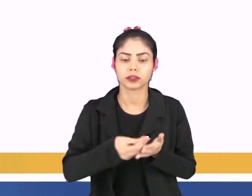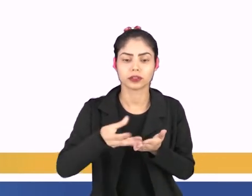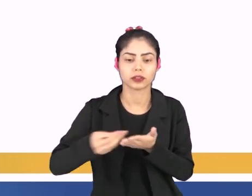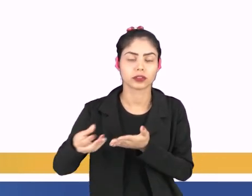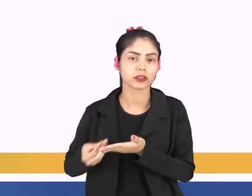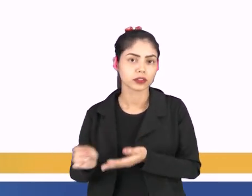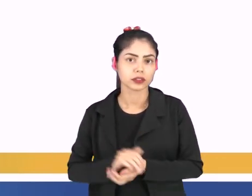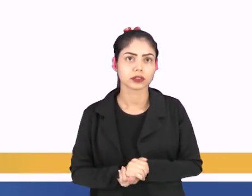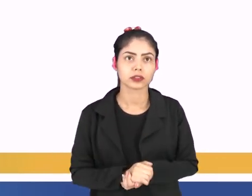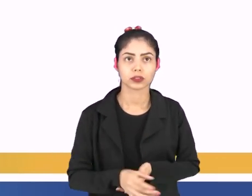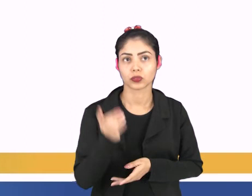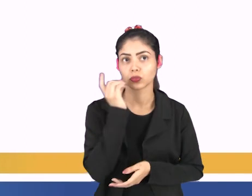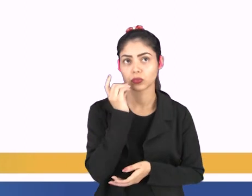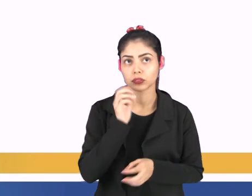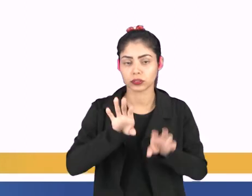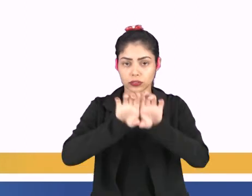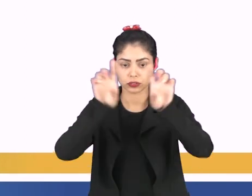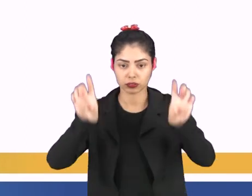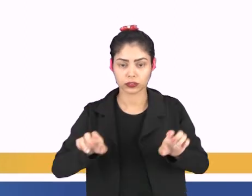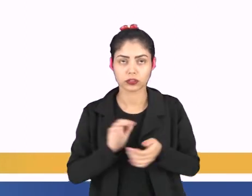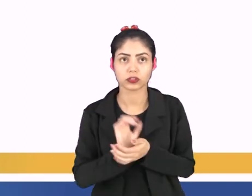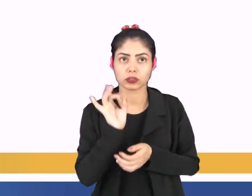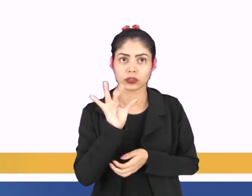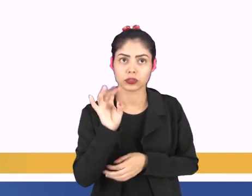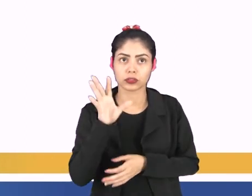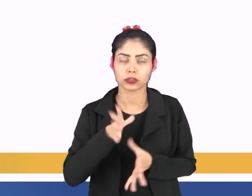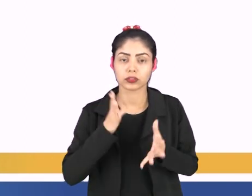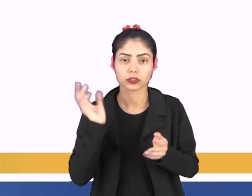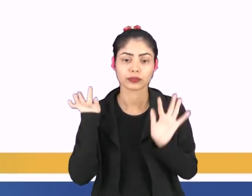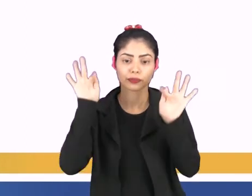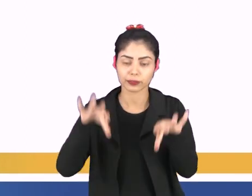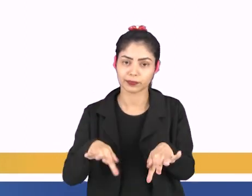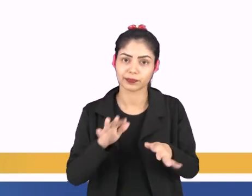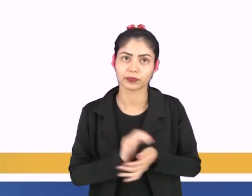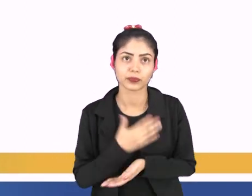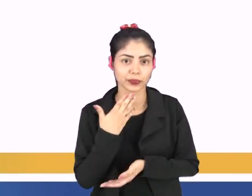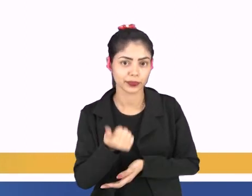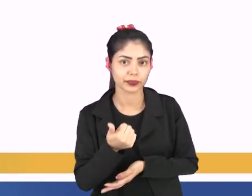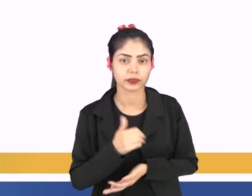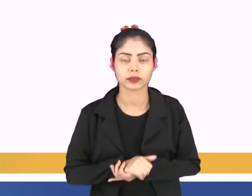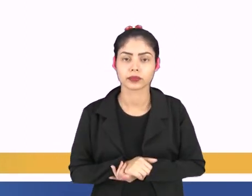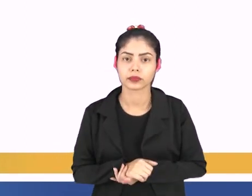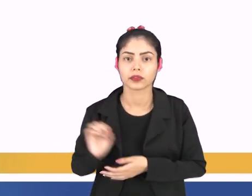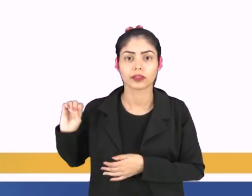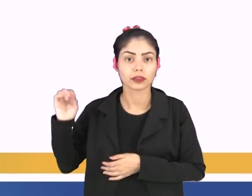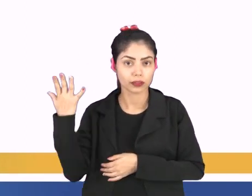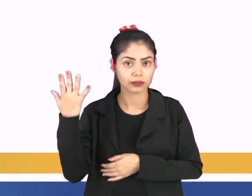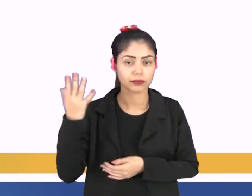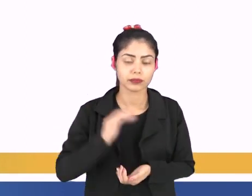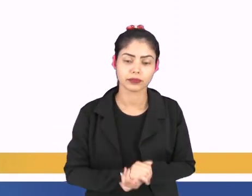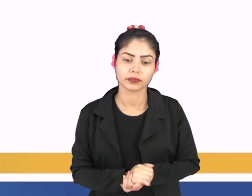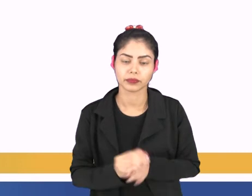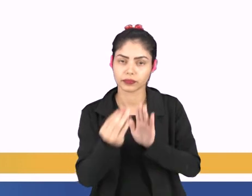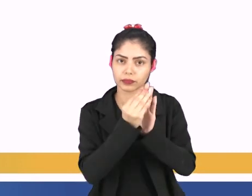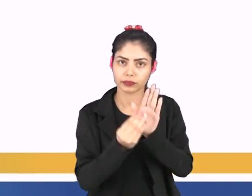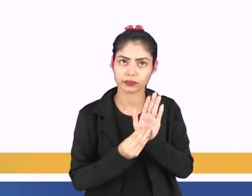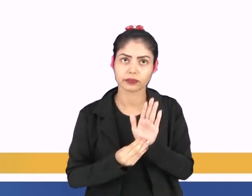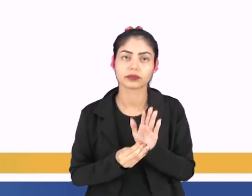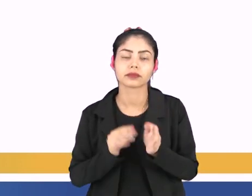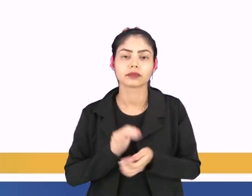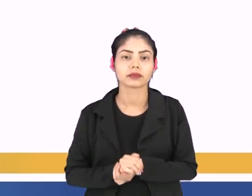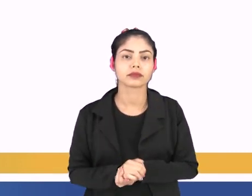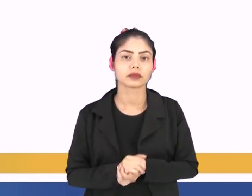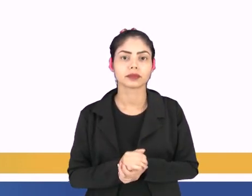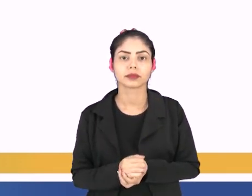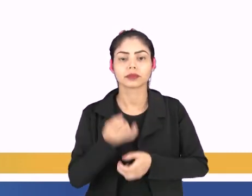distribuir no diagrama da árvore, só que eu peguei só a parte final, tudo bem? Então nesse caso, pegando esse fator que nós temos aí